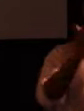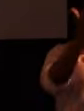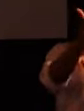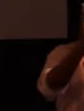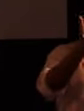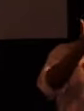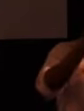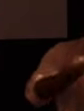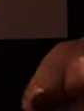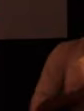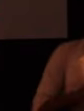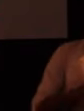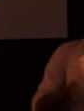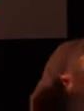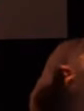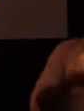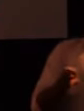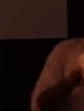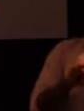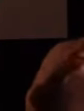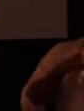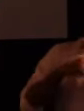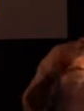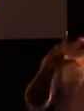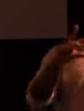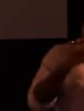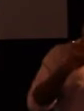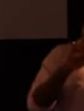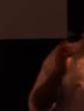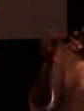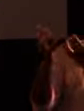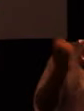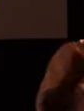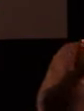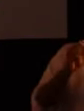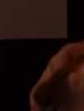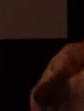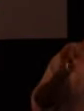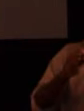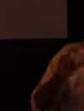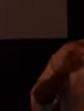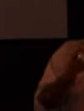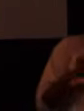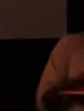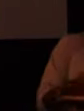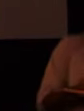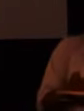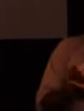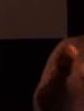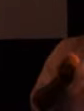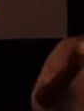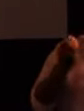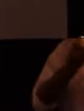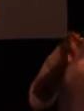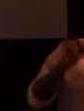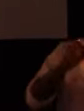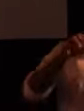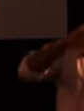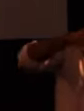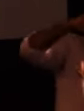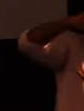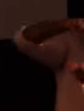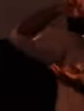recepcionamos, inclusive, a lei que trata dessa área de proteção rigorosa que nós estamos aqui inserindo, que já define também as volumetrias que